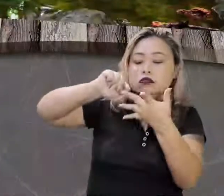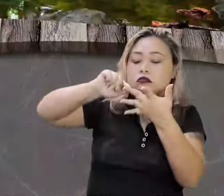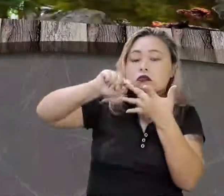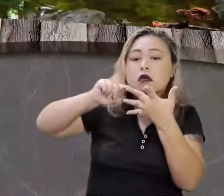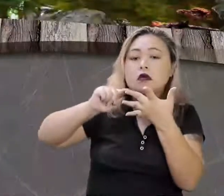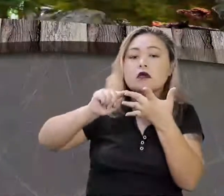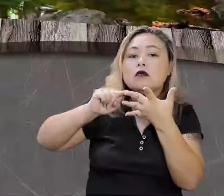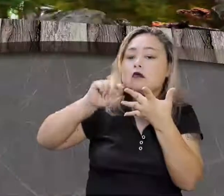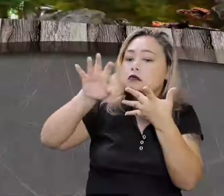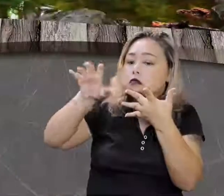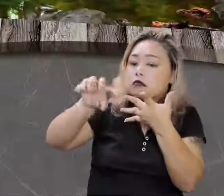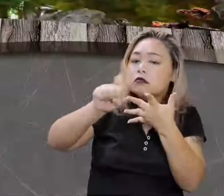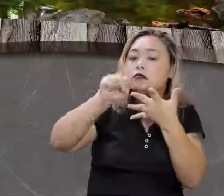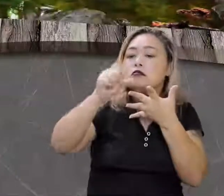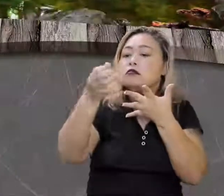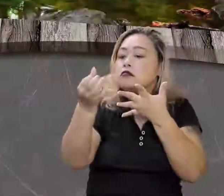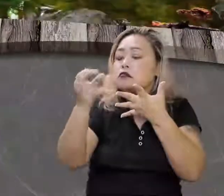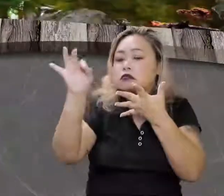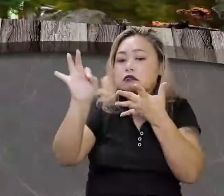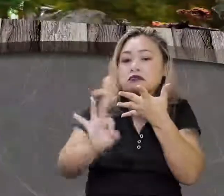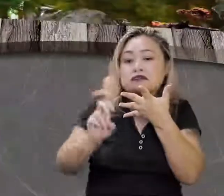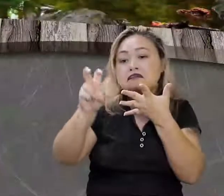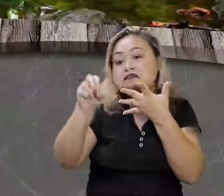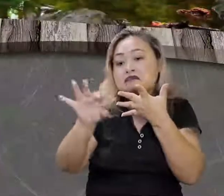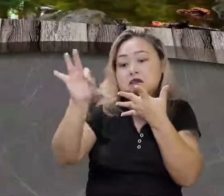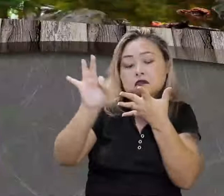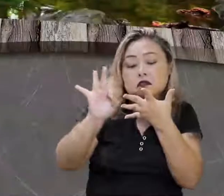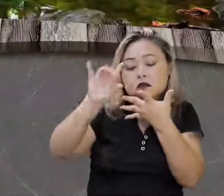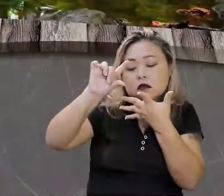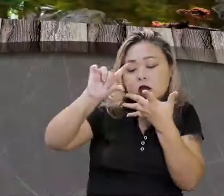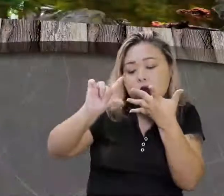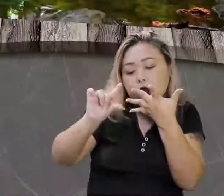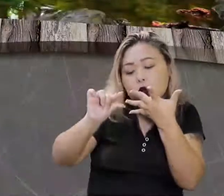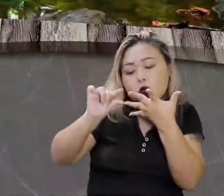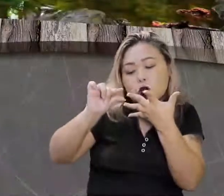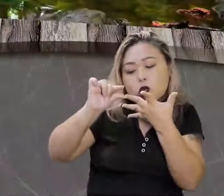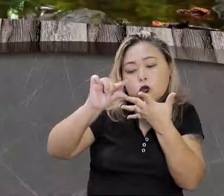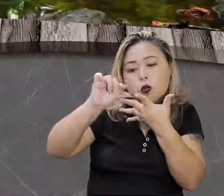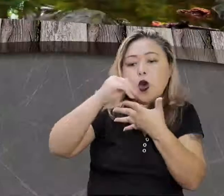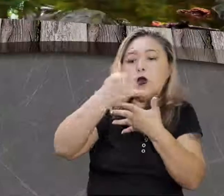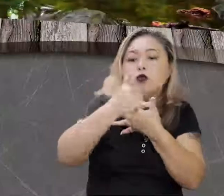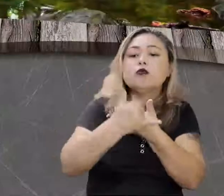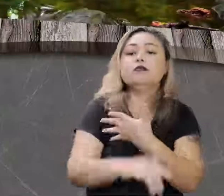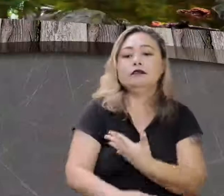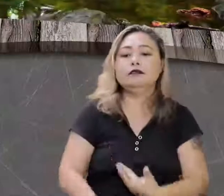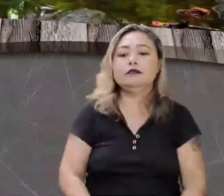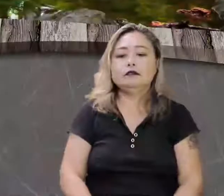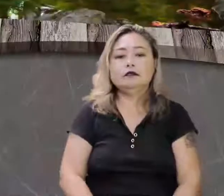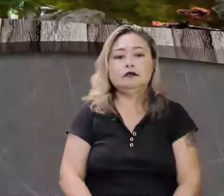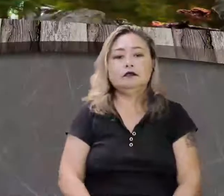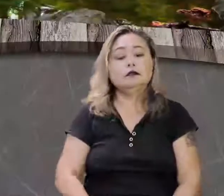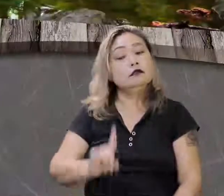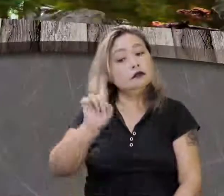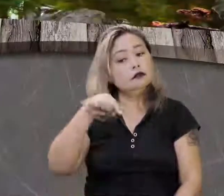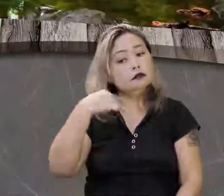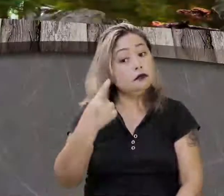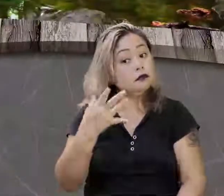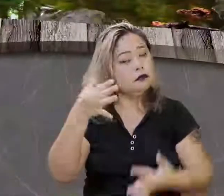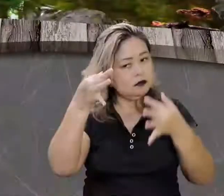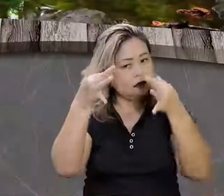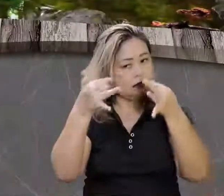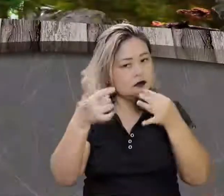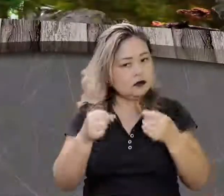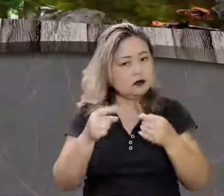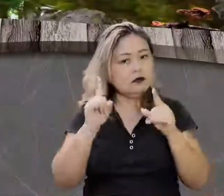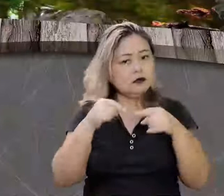desse grilo, vai pegar ali 60% ou 50% e vai diminuindo a cada nível trófico. Por isso, um